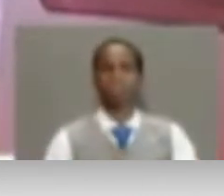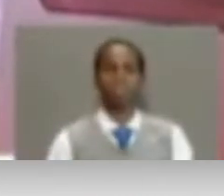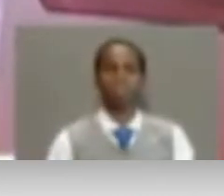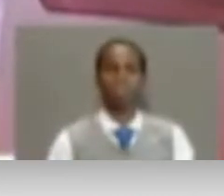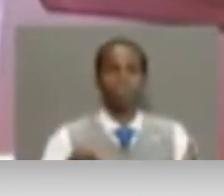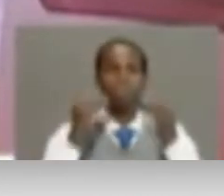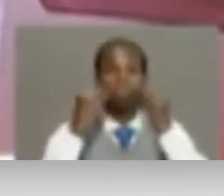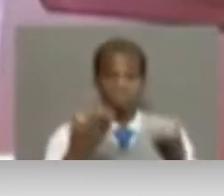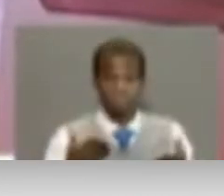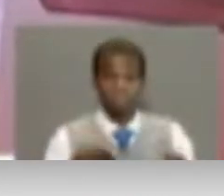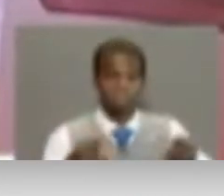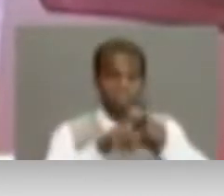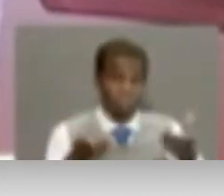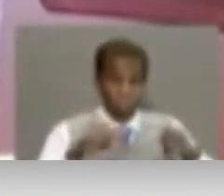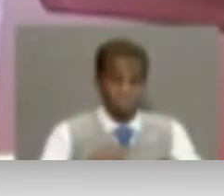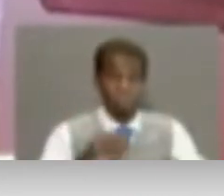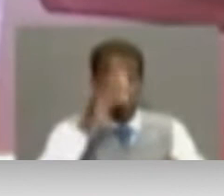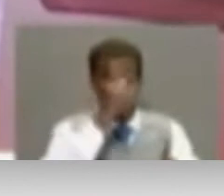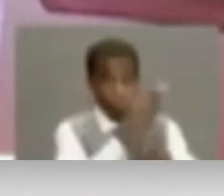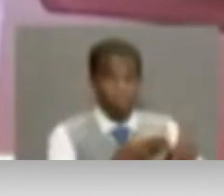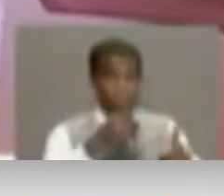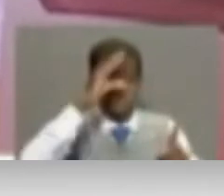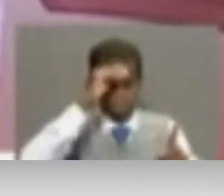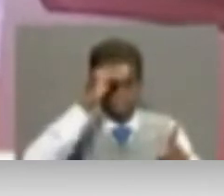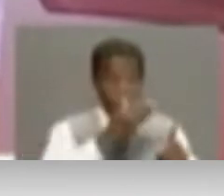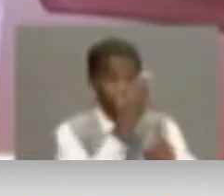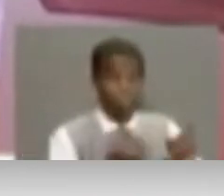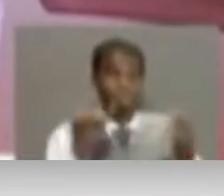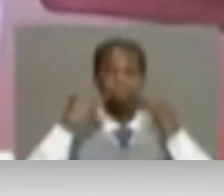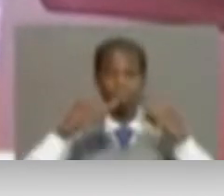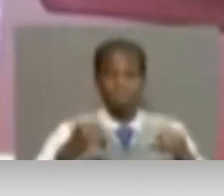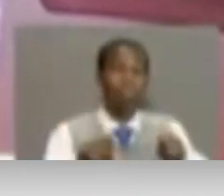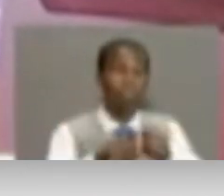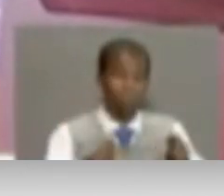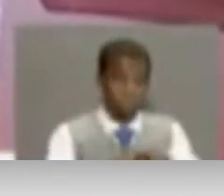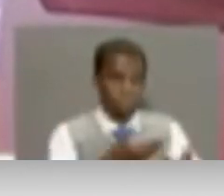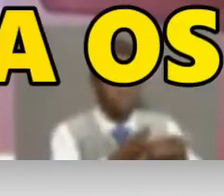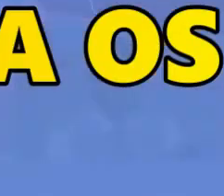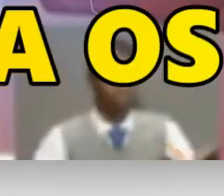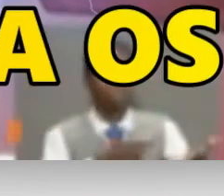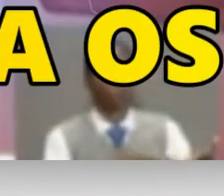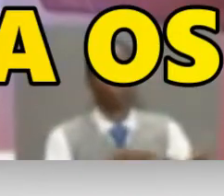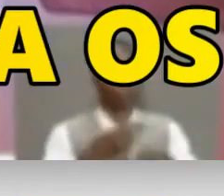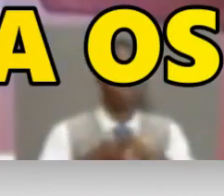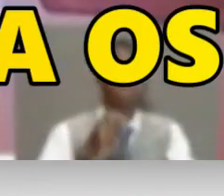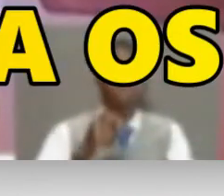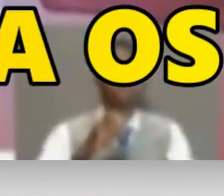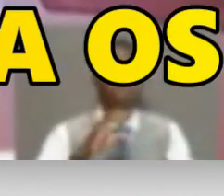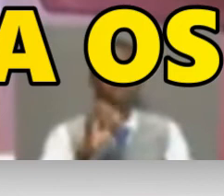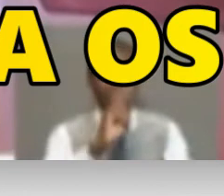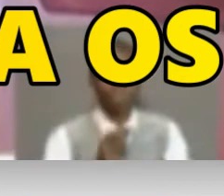O Betico consegue defender-se muito bem. Se ler o acordo, irá compreender e perceber que estava tudo na normalidade. Os factos, já